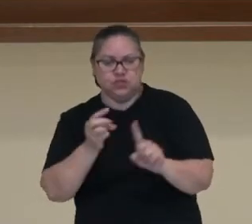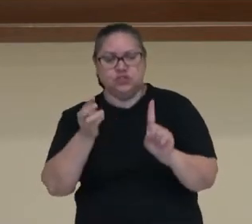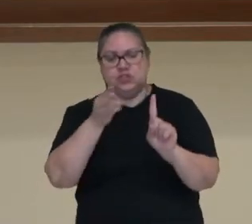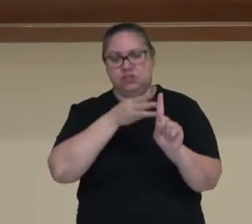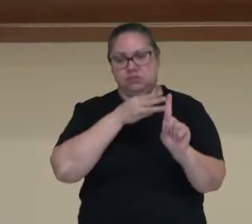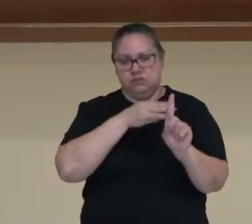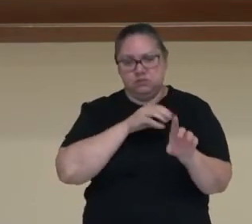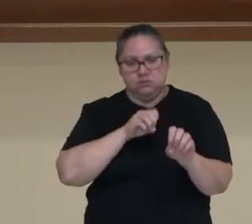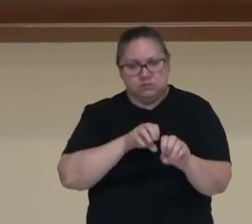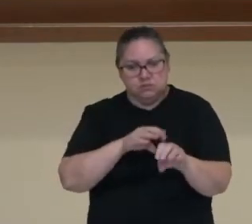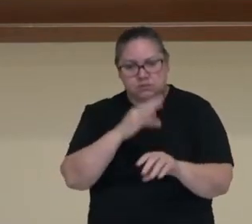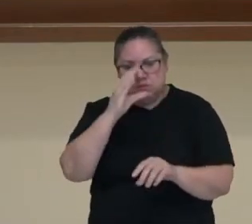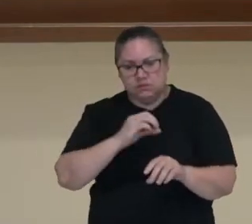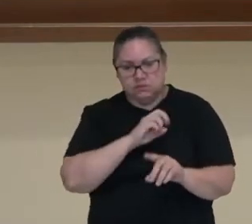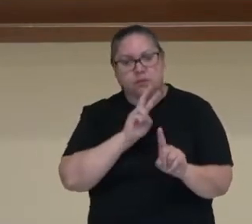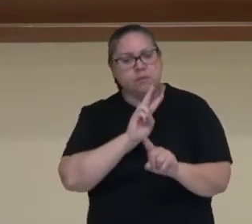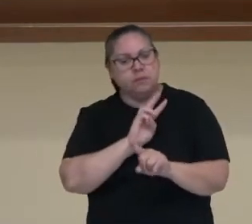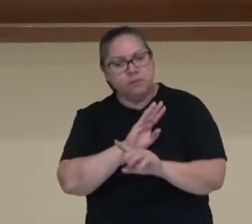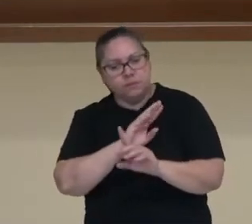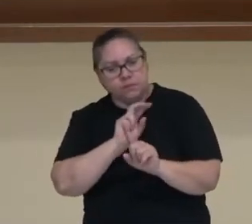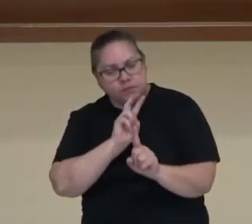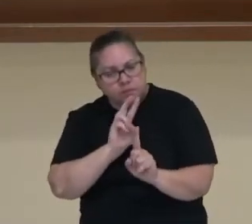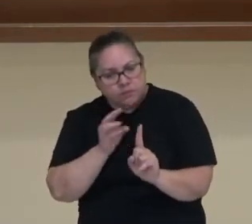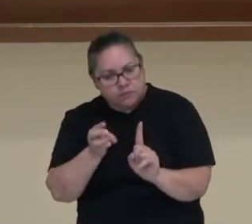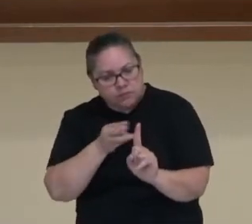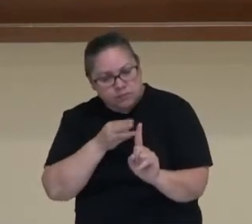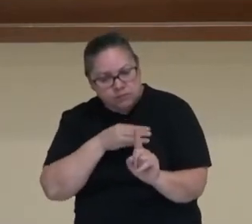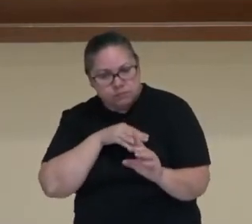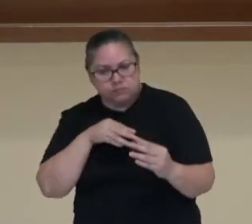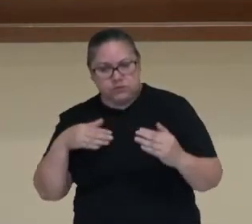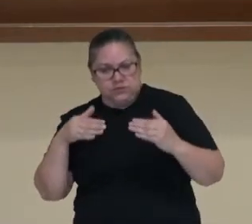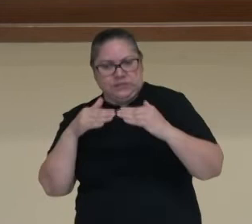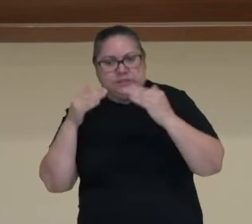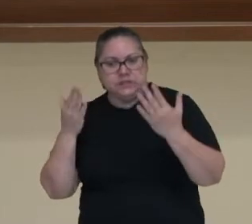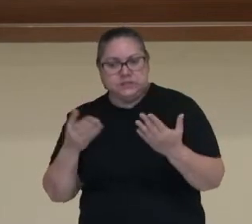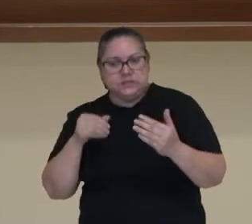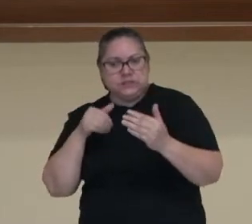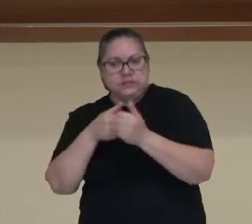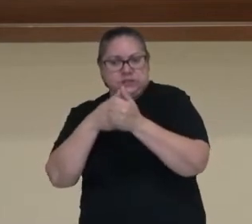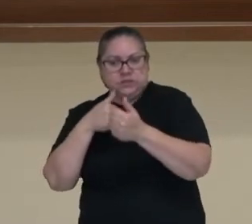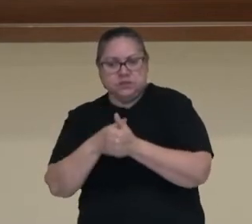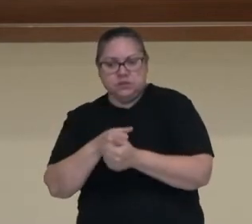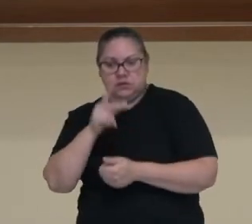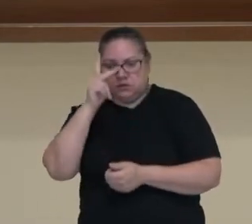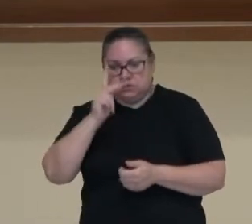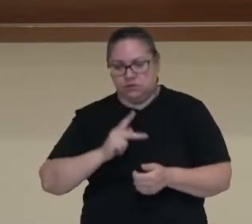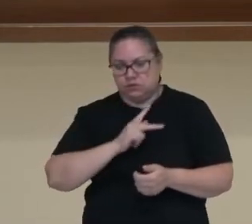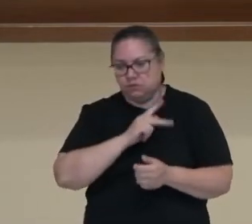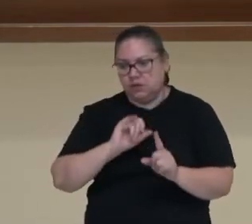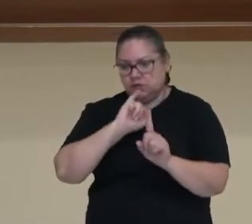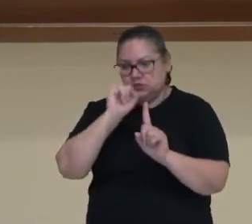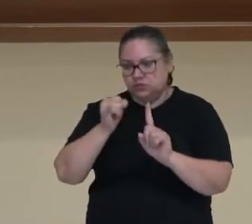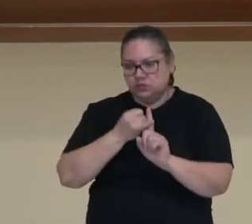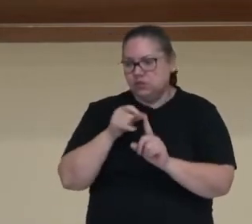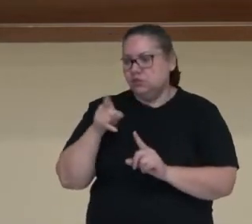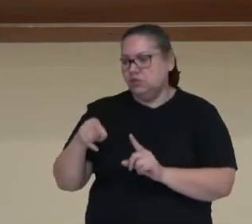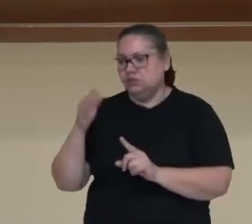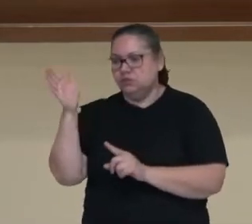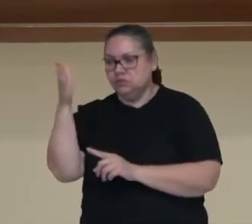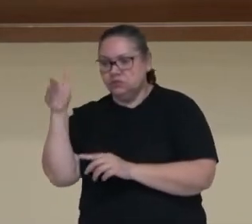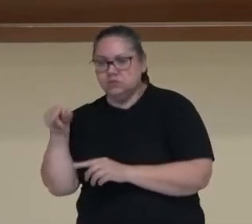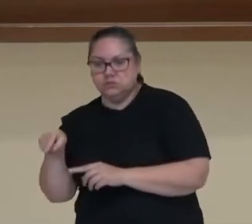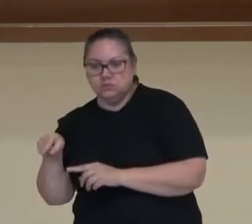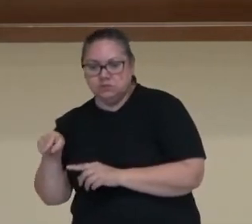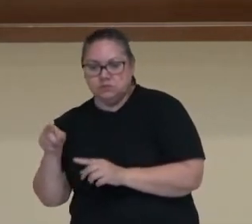de catequizá-los, também protegê-los. Então, acaba tendo esse confronto, esse choque entre padres jesuítas e bandeirantes.